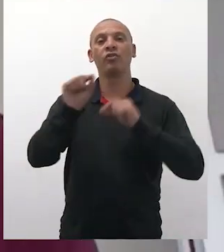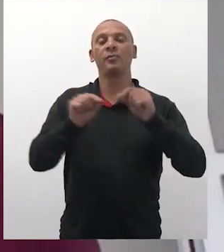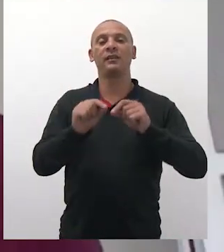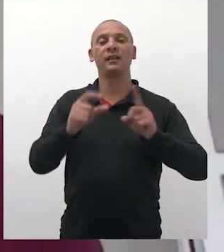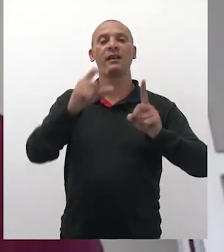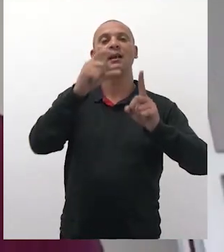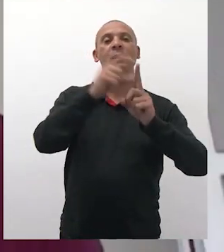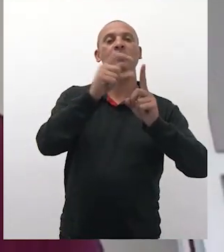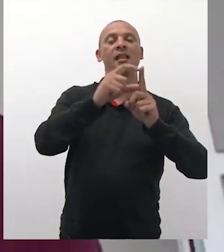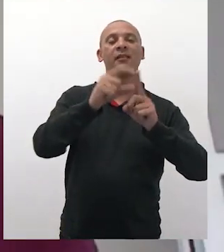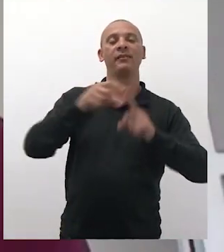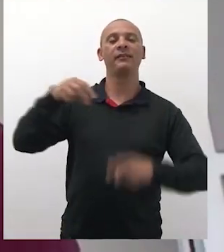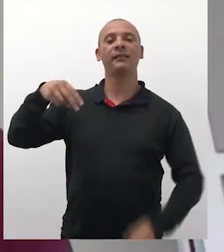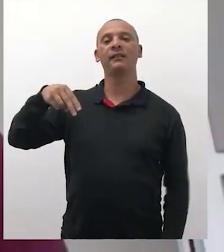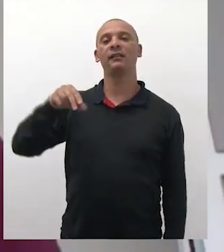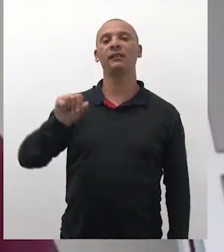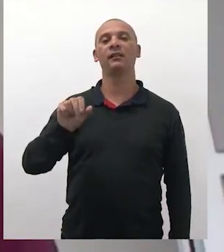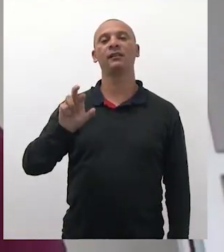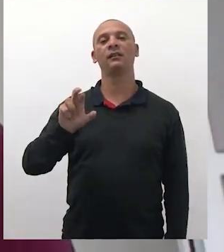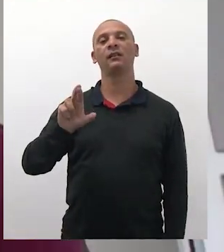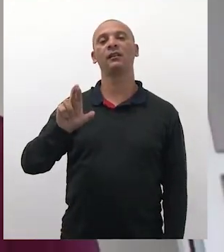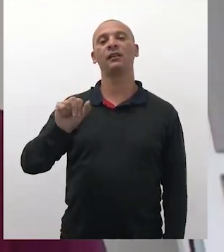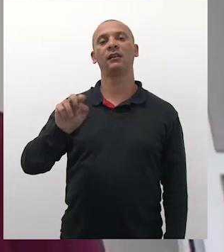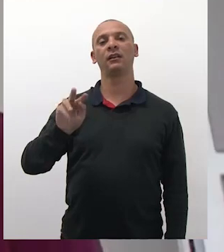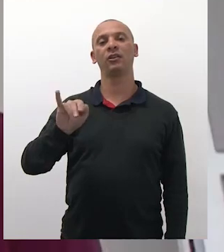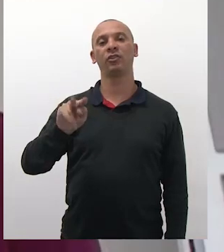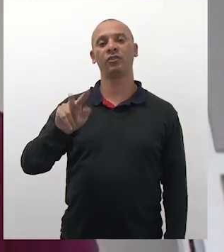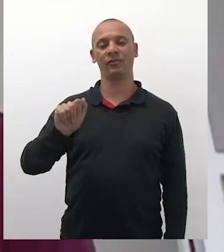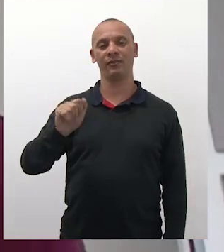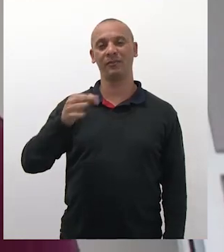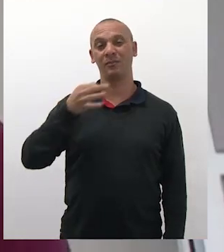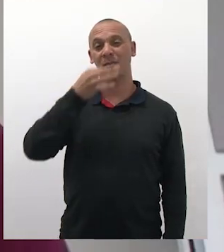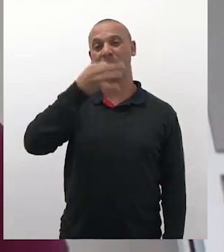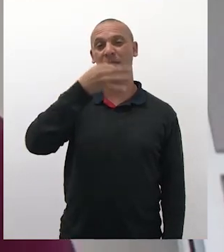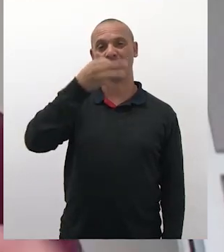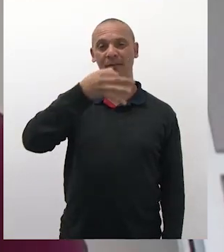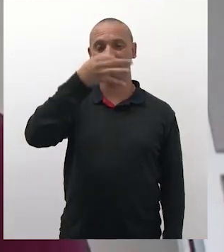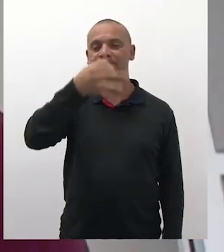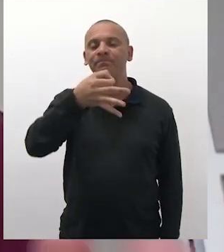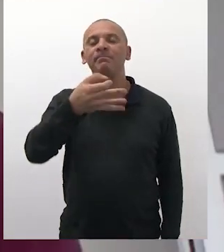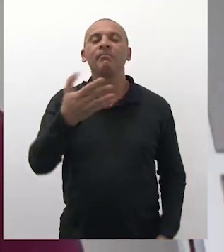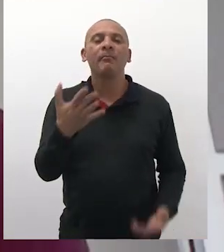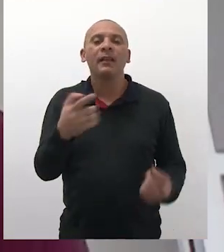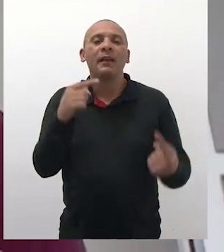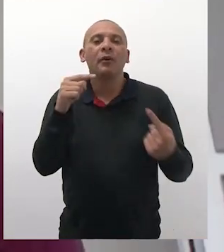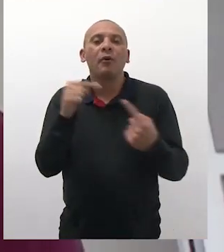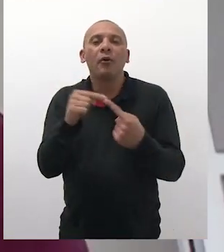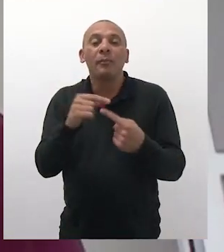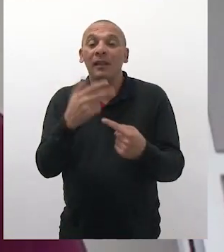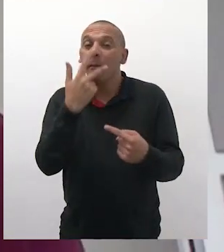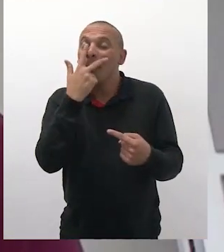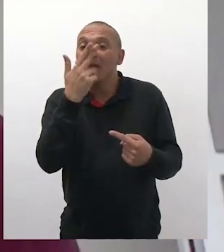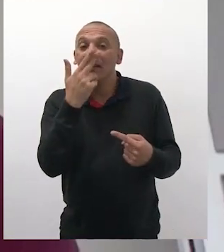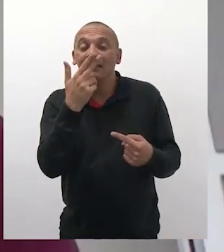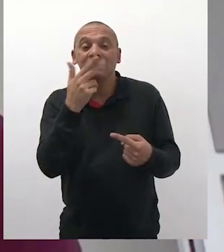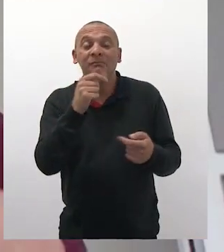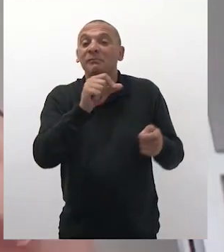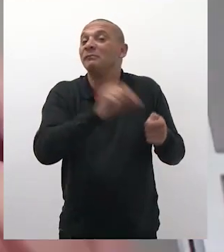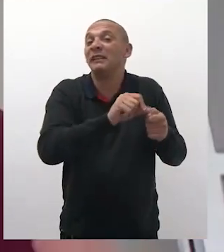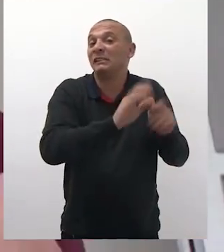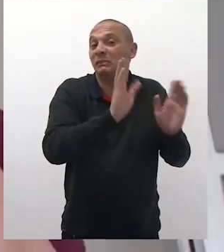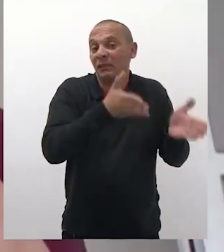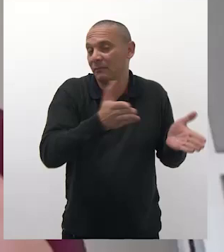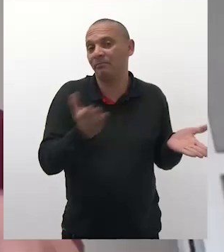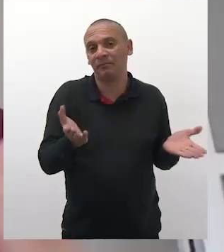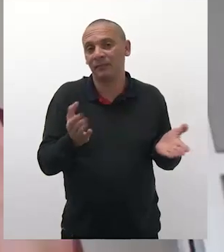palavra narrativa está muito desconsiderada, porque está sendo colocado como fake. Mas a gente